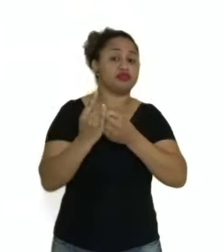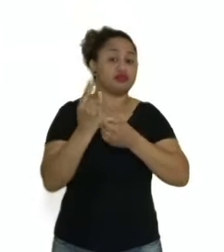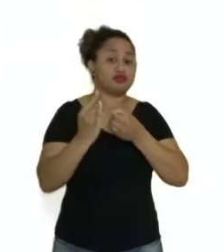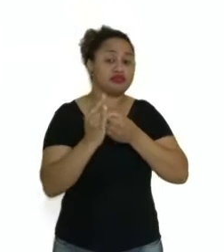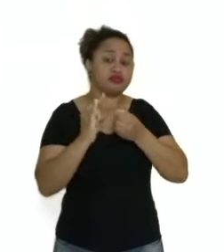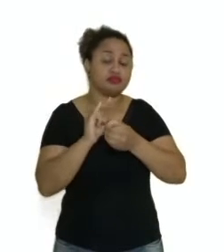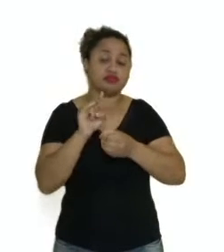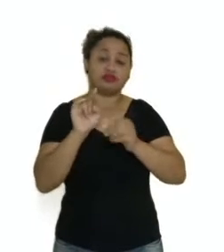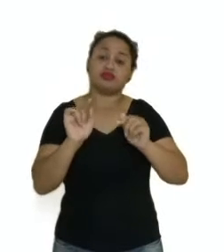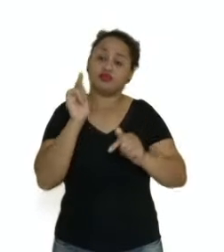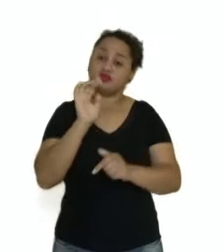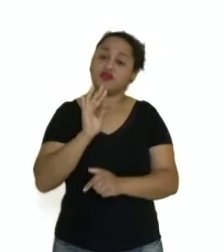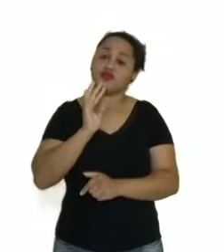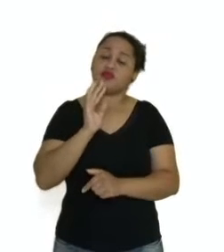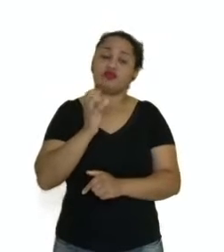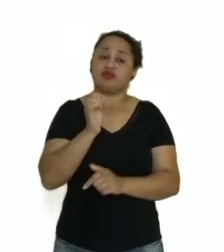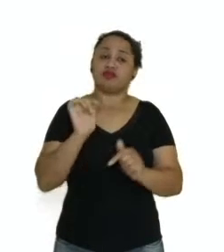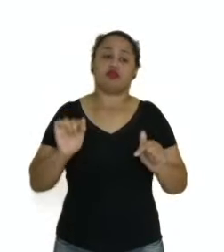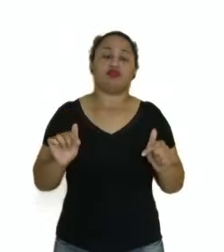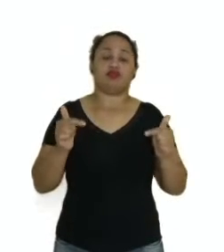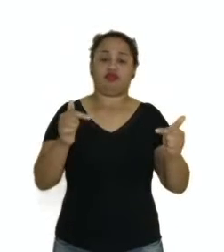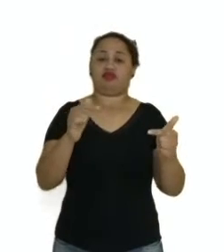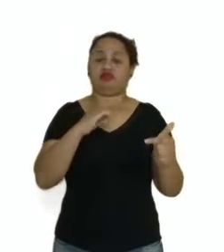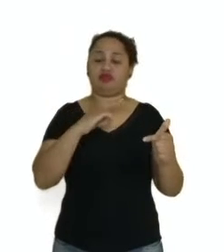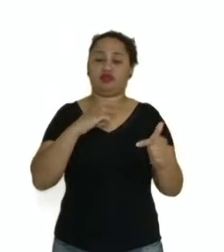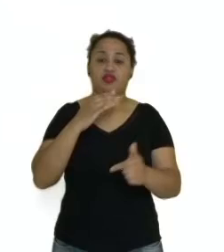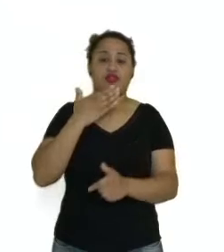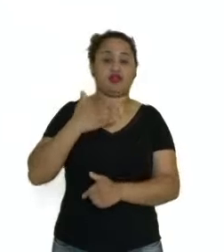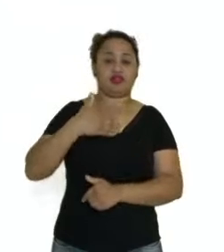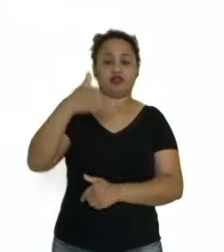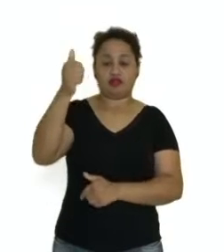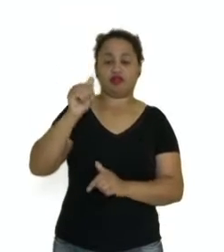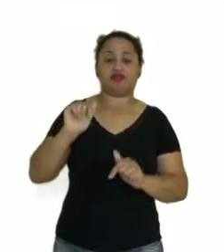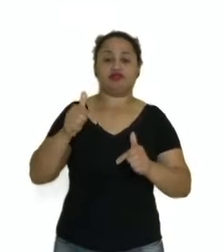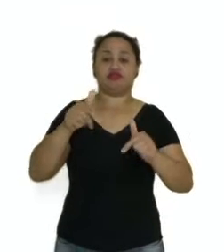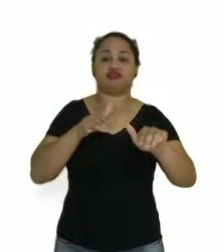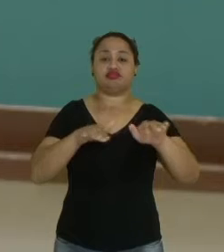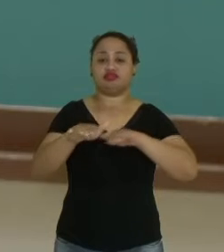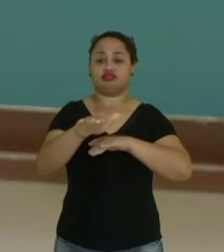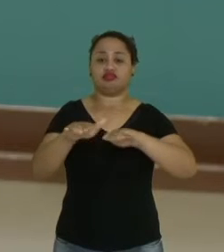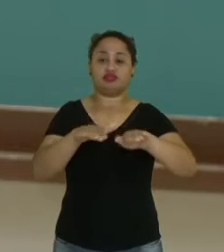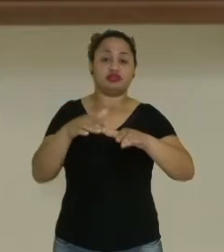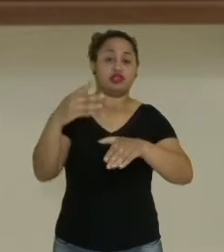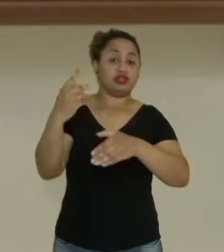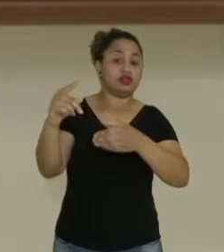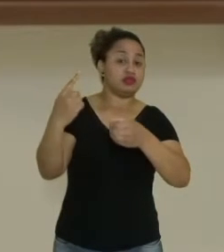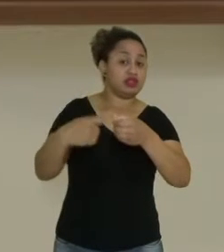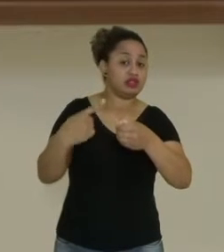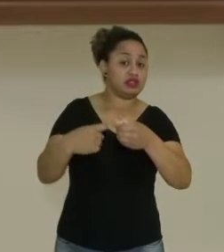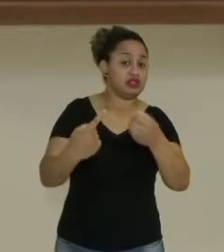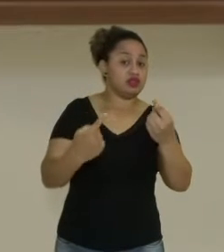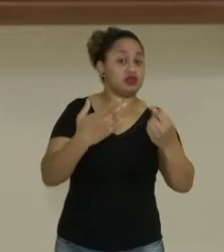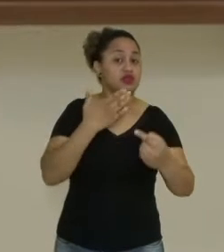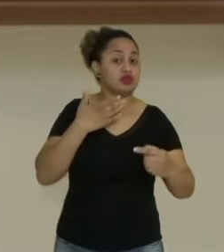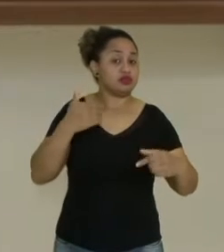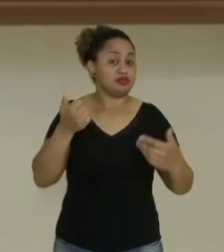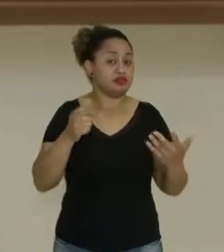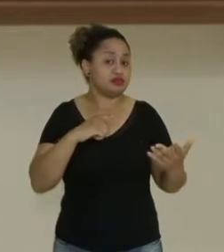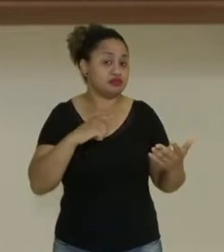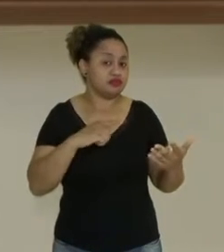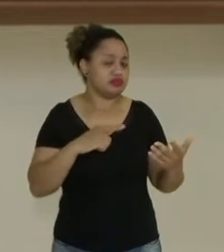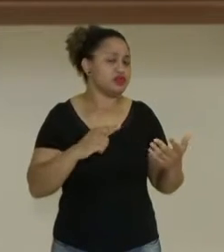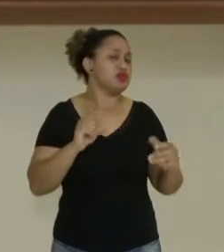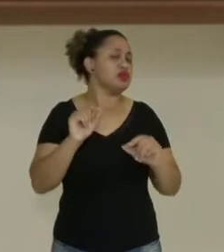são as ações consistentes para a melhoria da mobilidade urbana na sua cidade? O que você entende mesmo